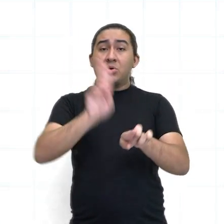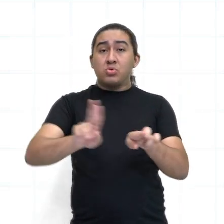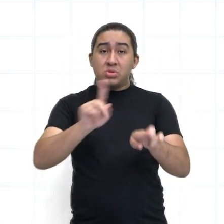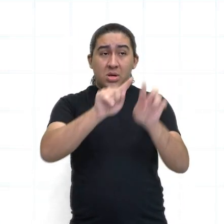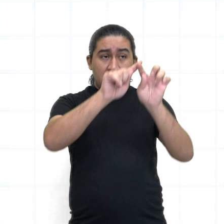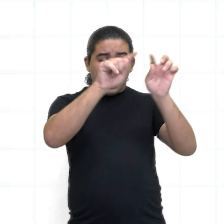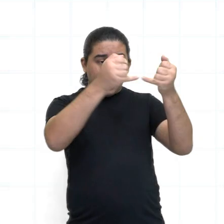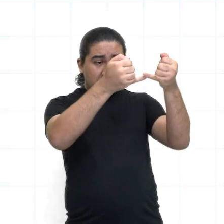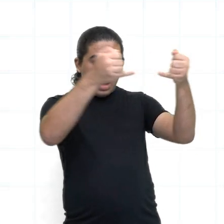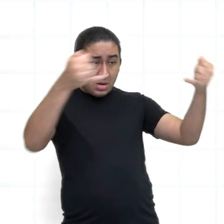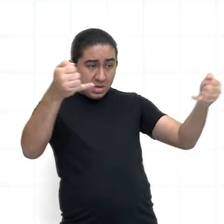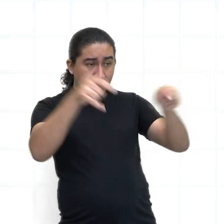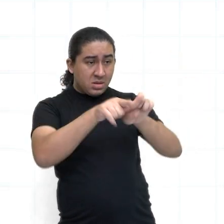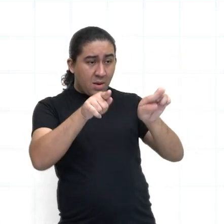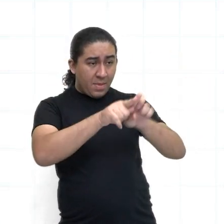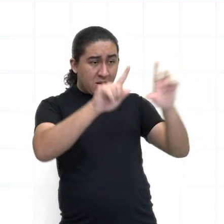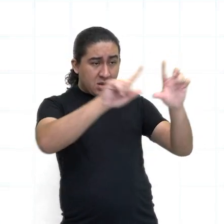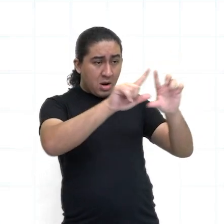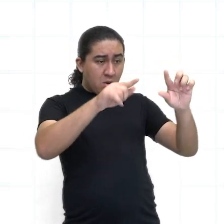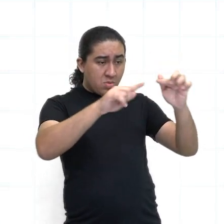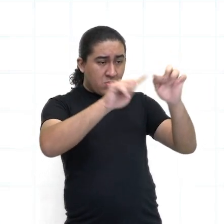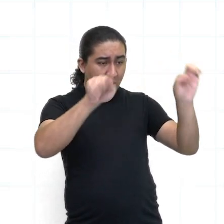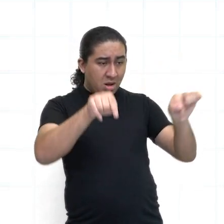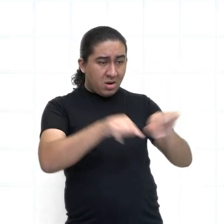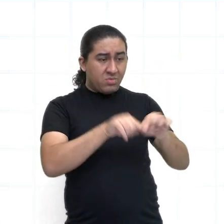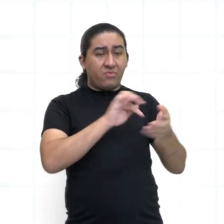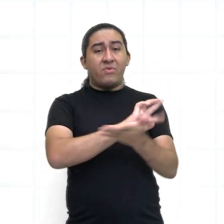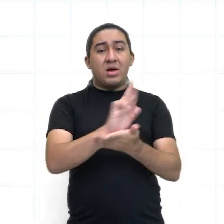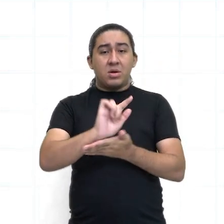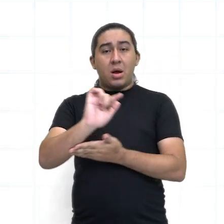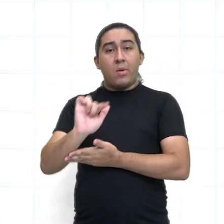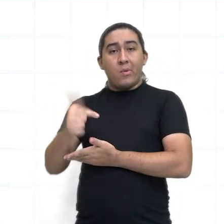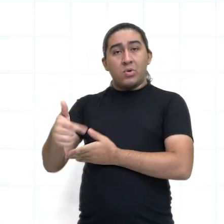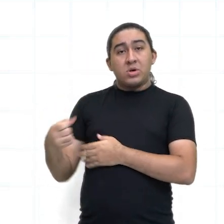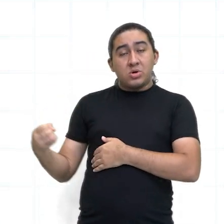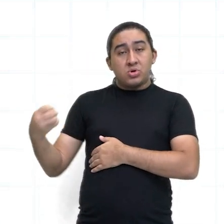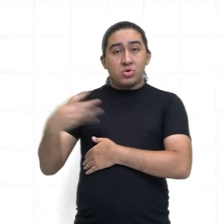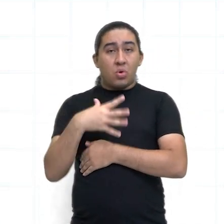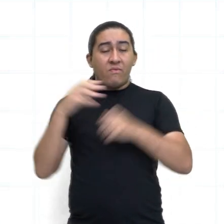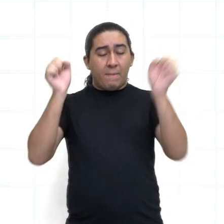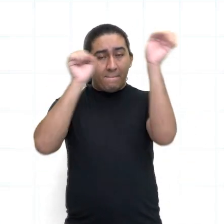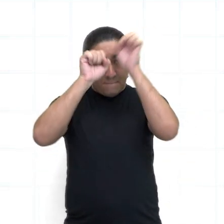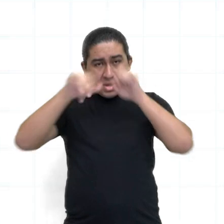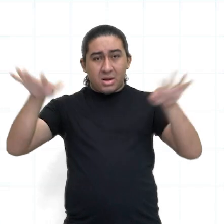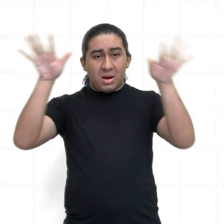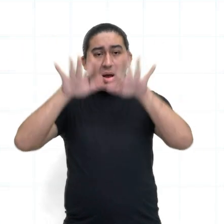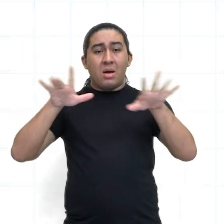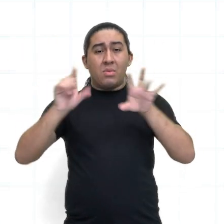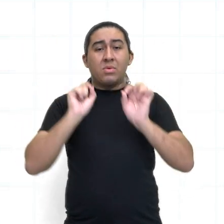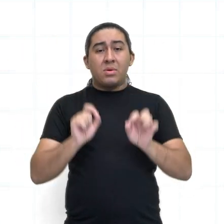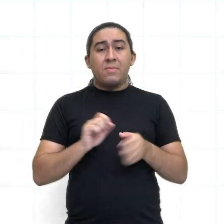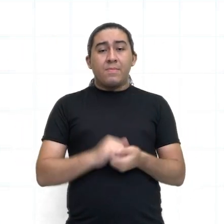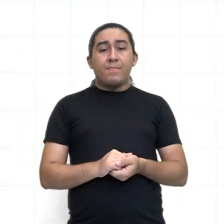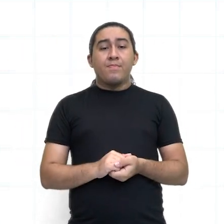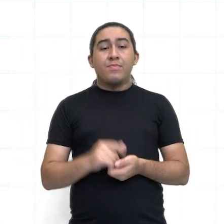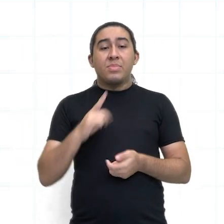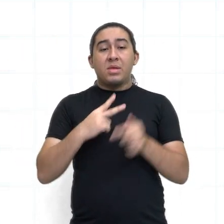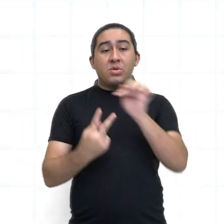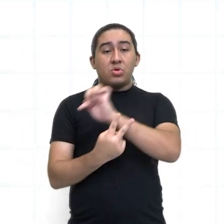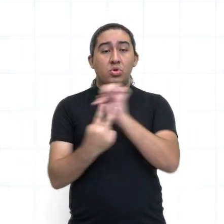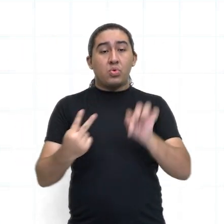As linhas, as formas geométricas, e aí vem a arte abstrata, que é sensível